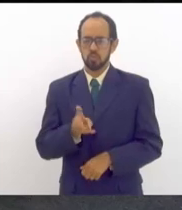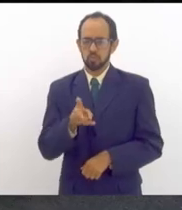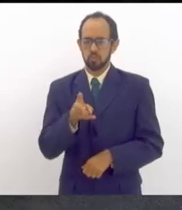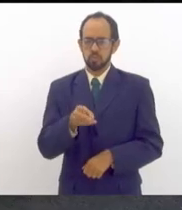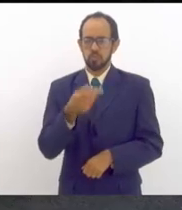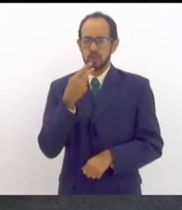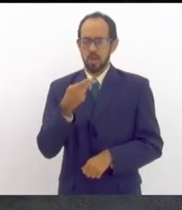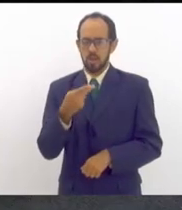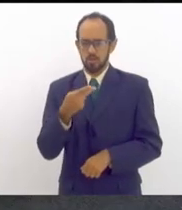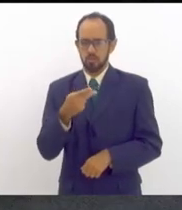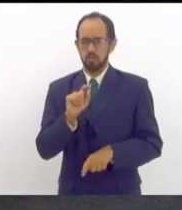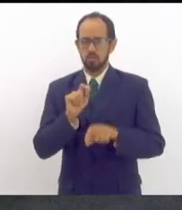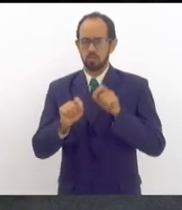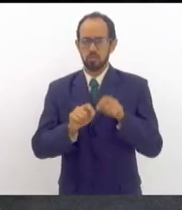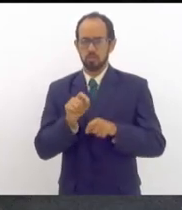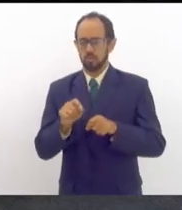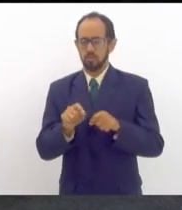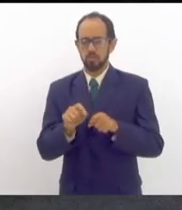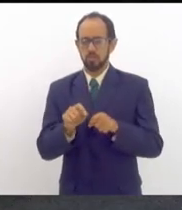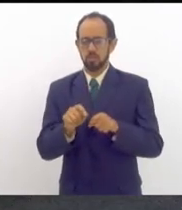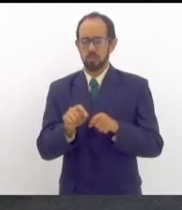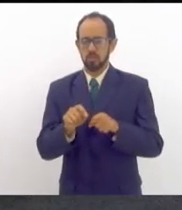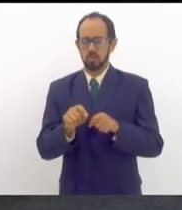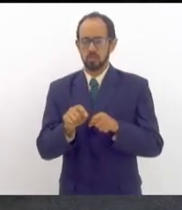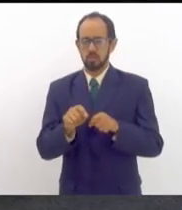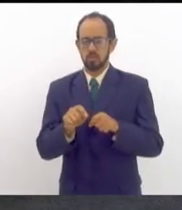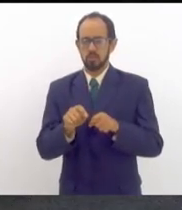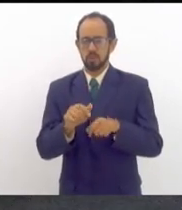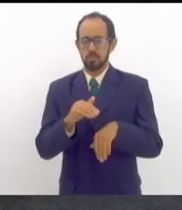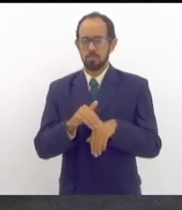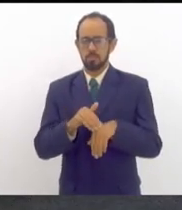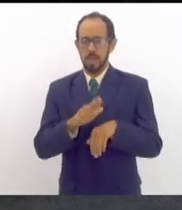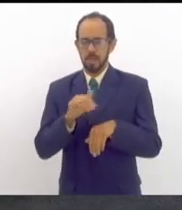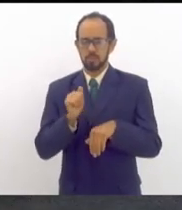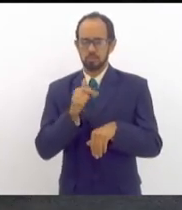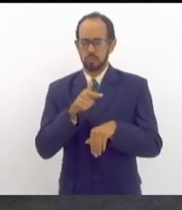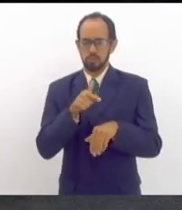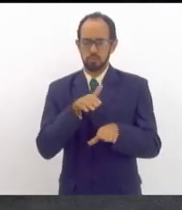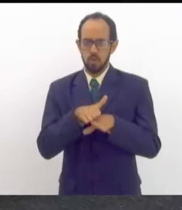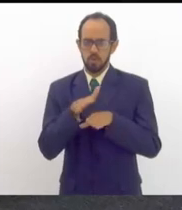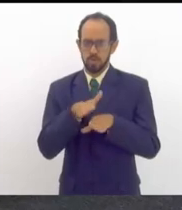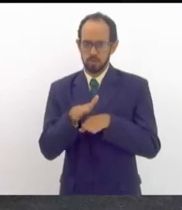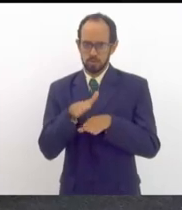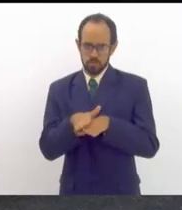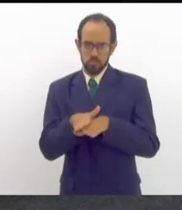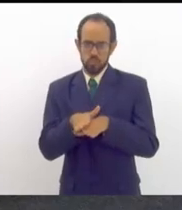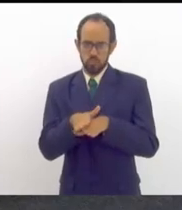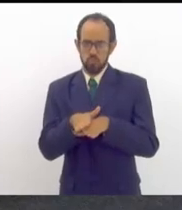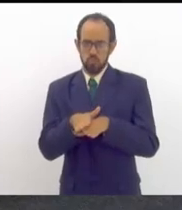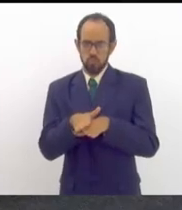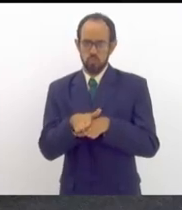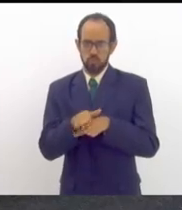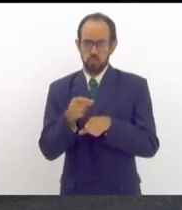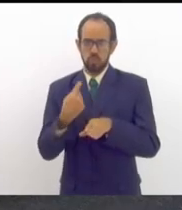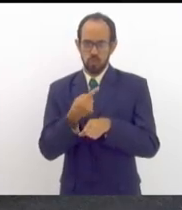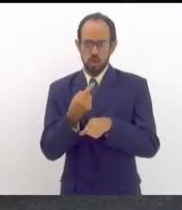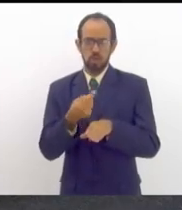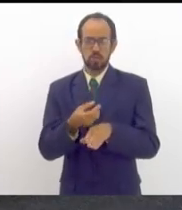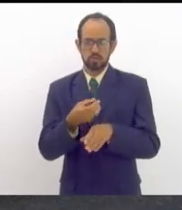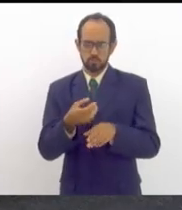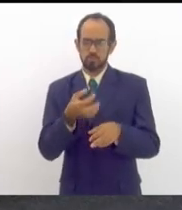continua afirmando que foi muito mais do que uma orientação que nós acabamos de ouvir agora